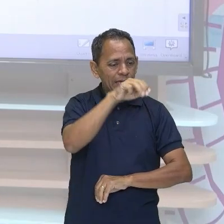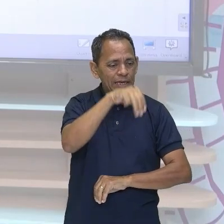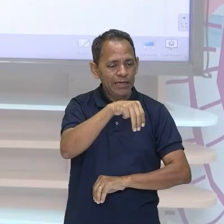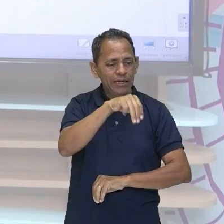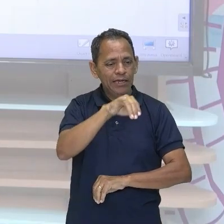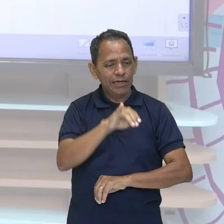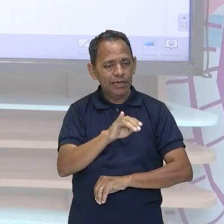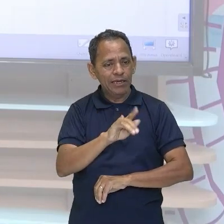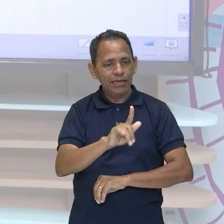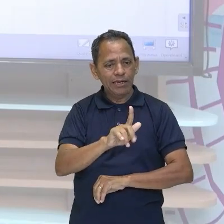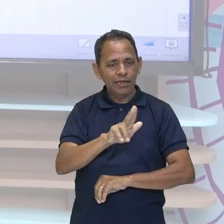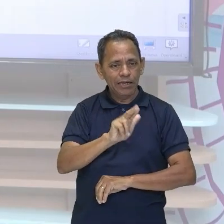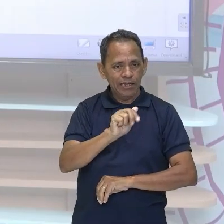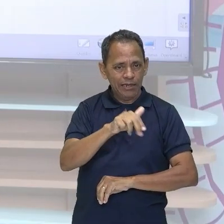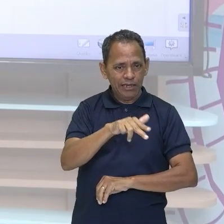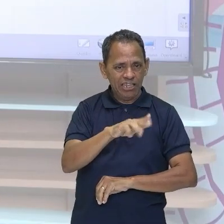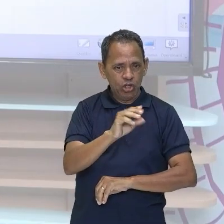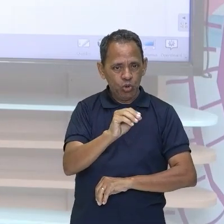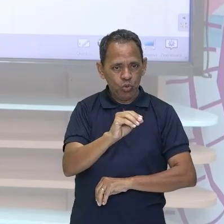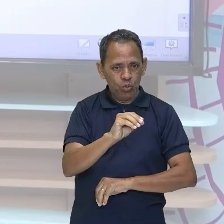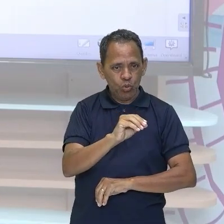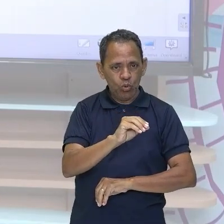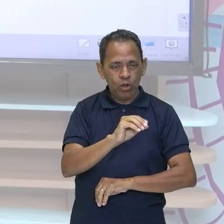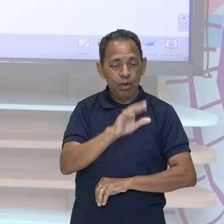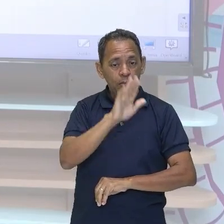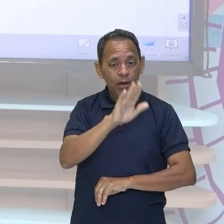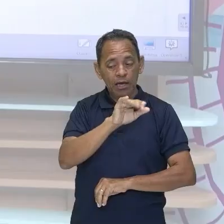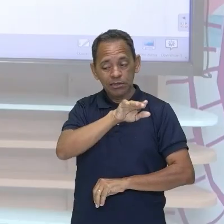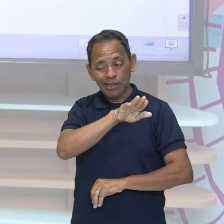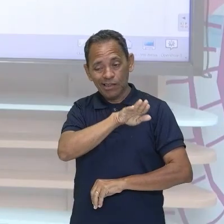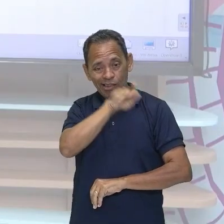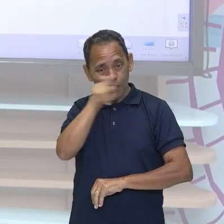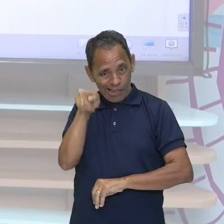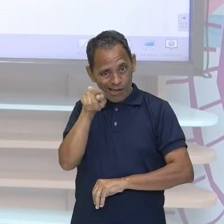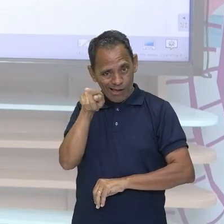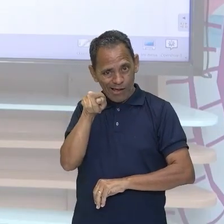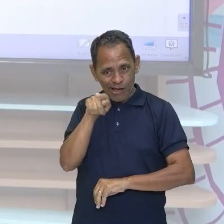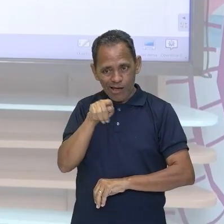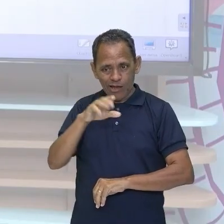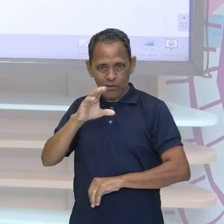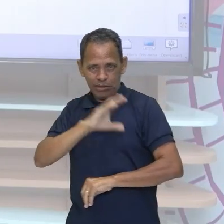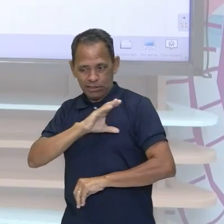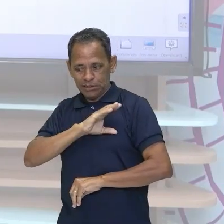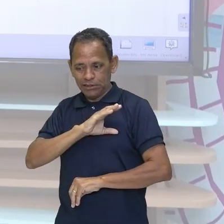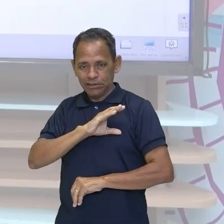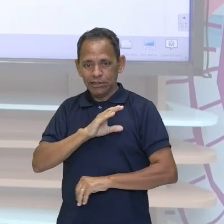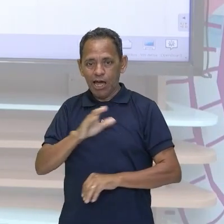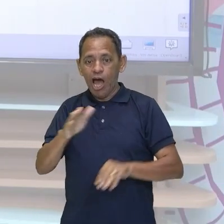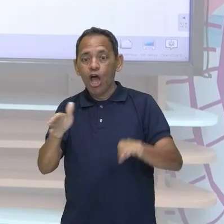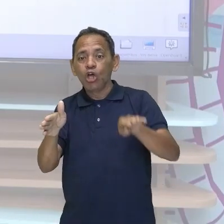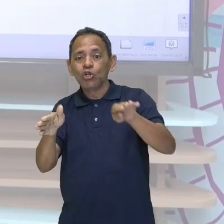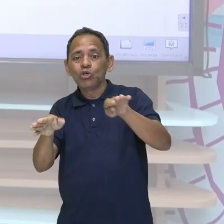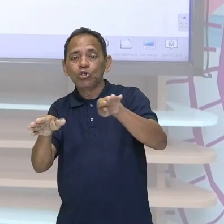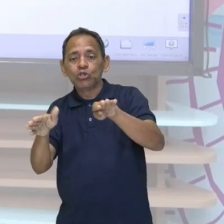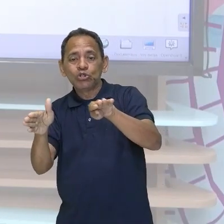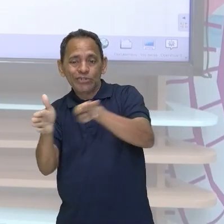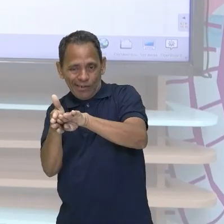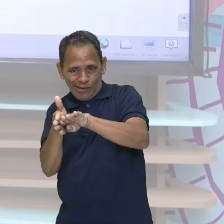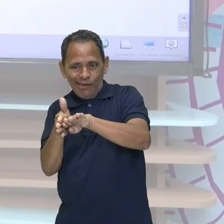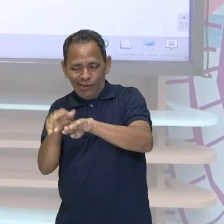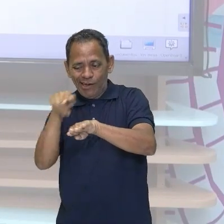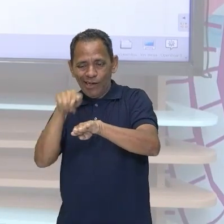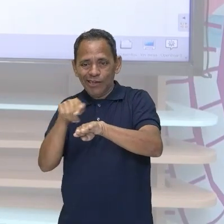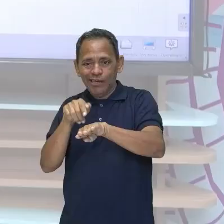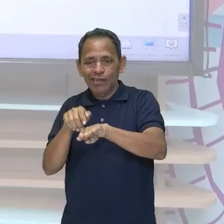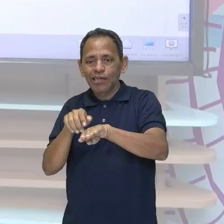bom? E aí, quando eu cheguei lá no Canadá, eu vou ser chamada de imigrante, com I de